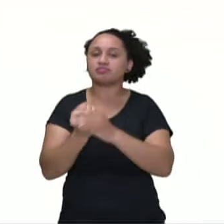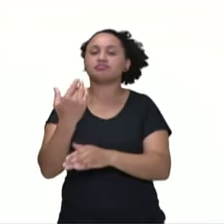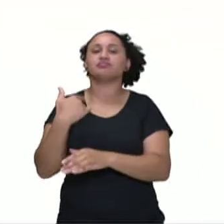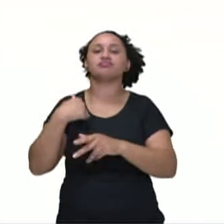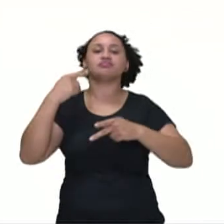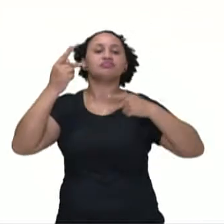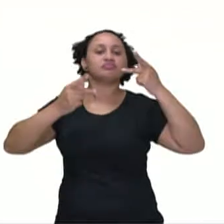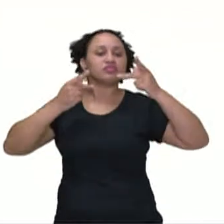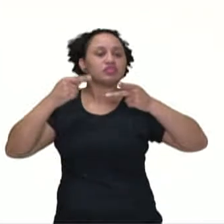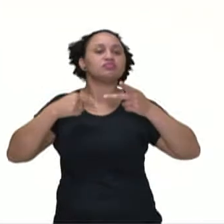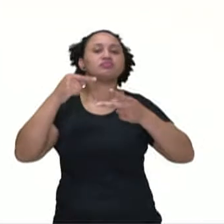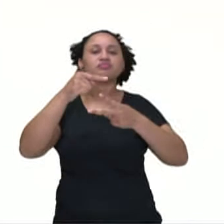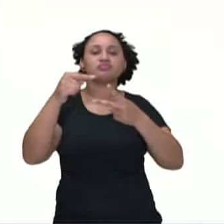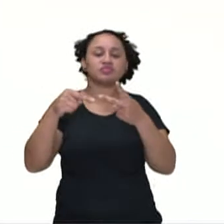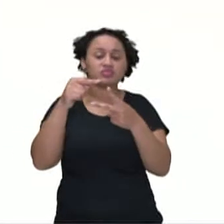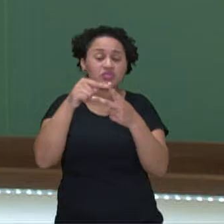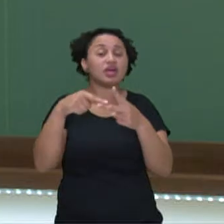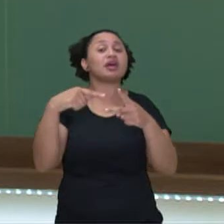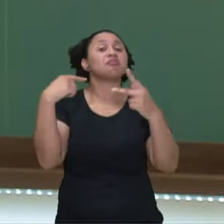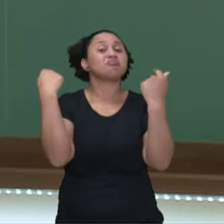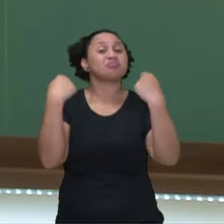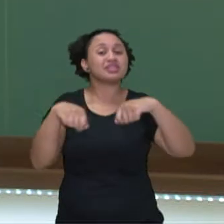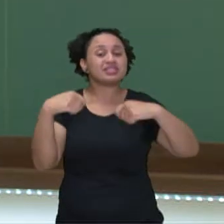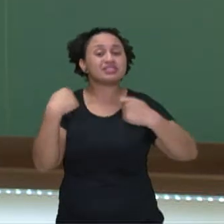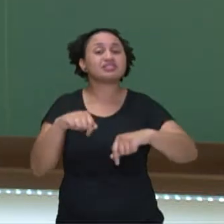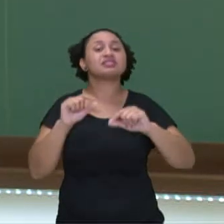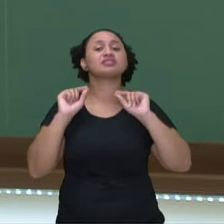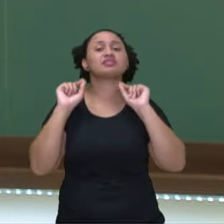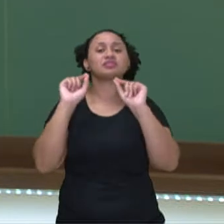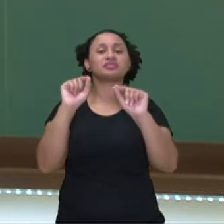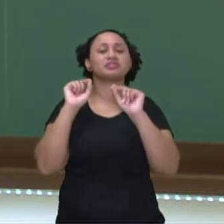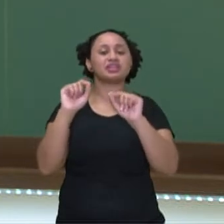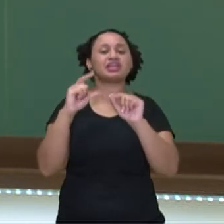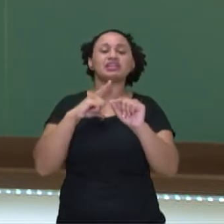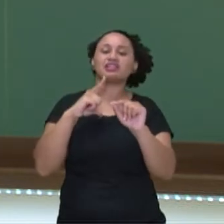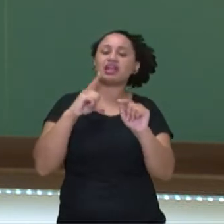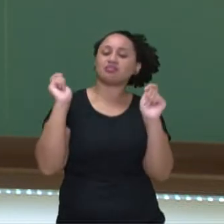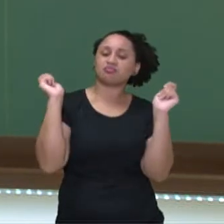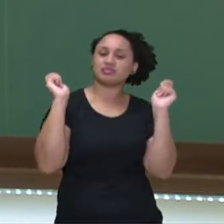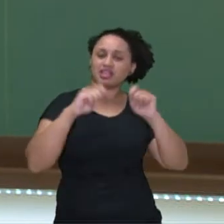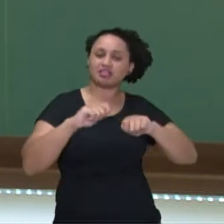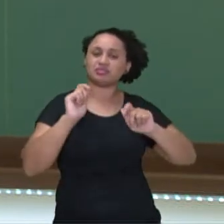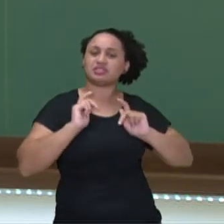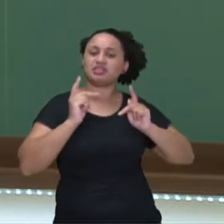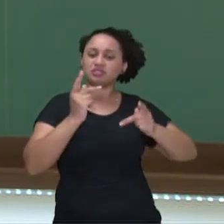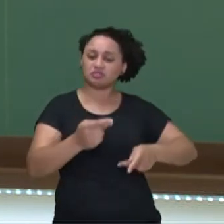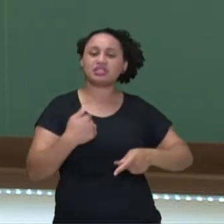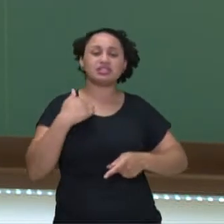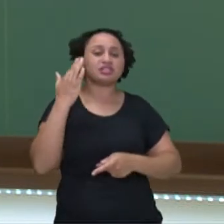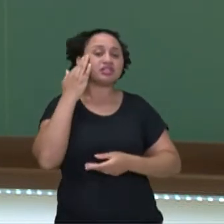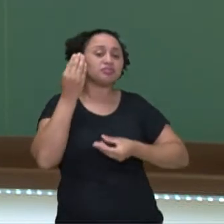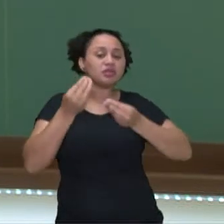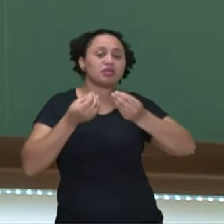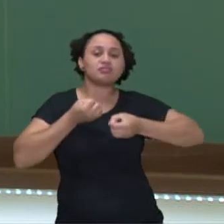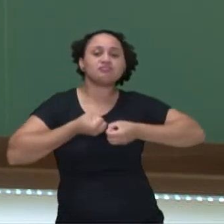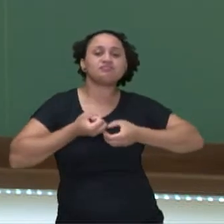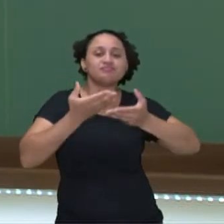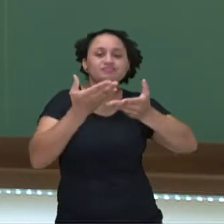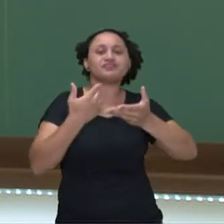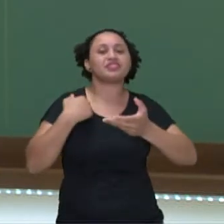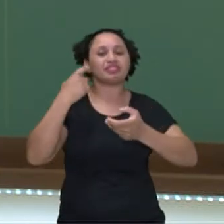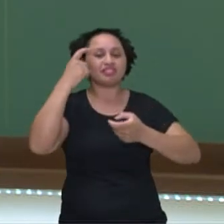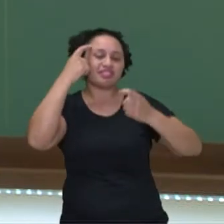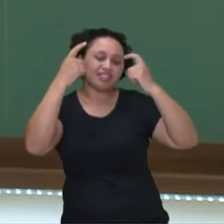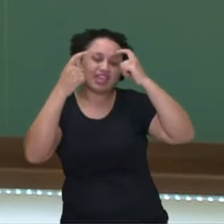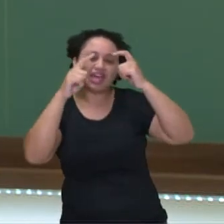e tudo isso vai depender totalmente da capacidade humana de expressar as suas